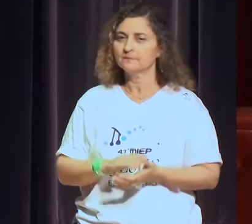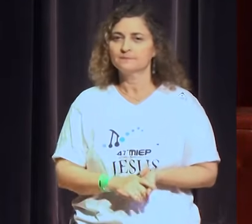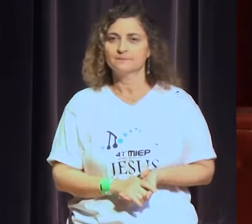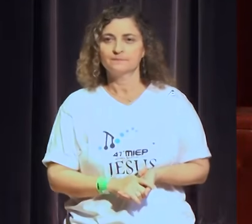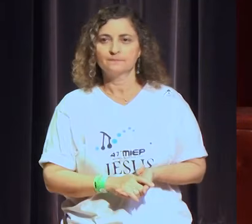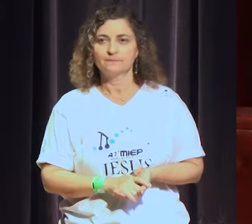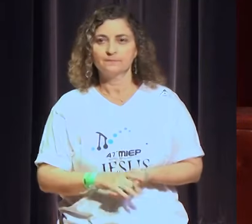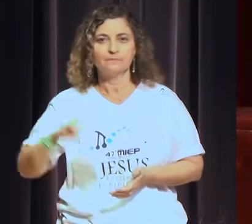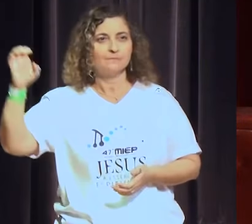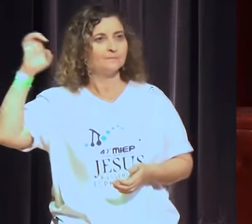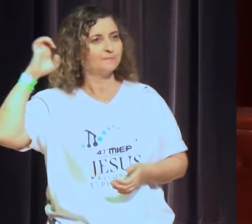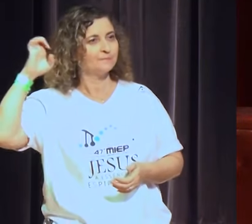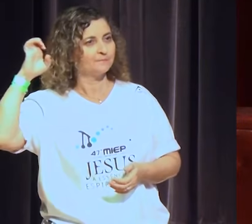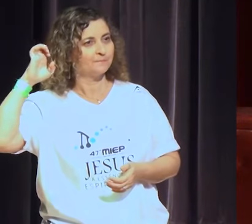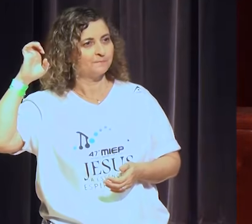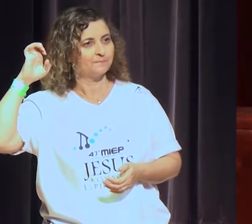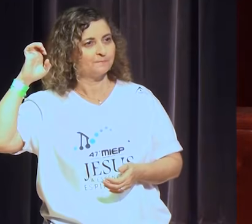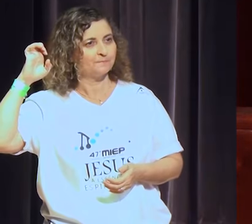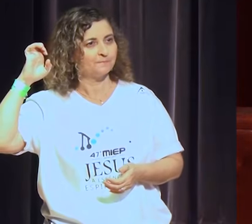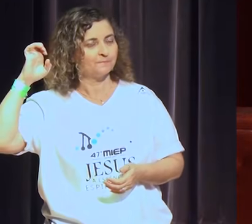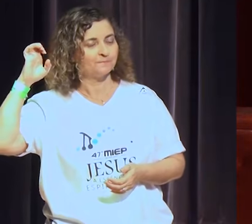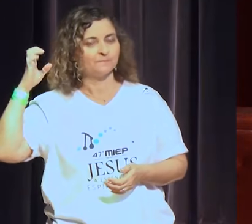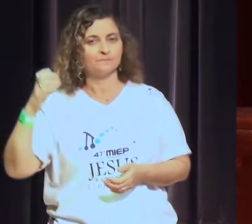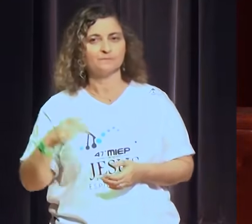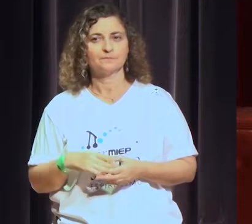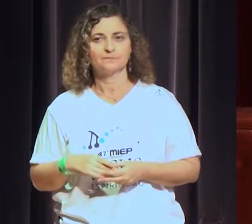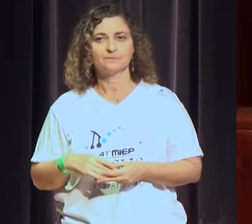Eu falei, Chico, que engraçado.